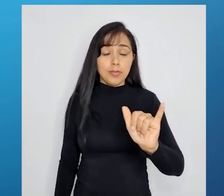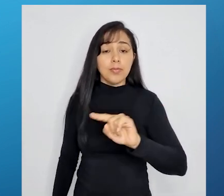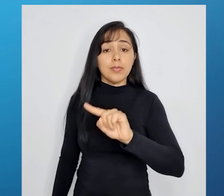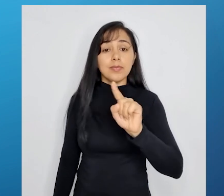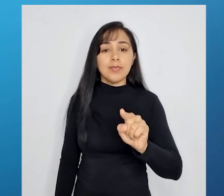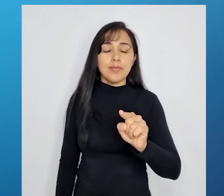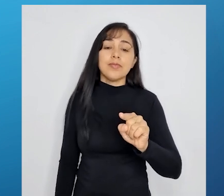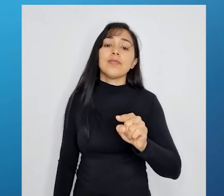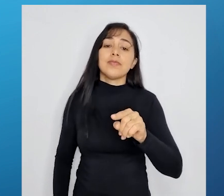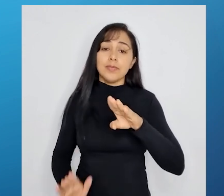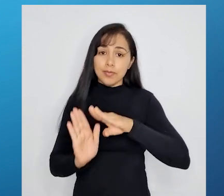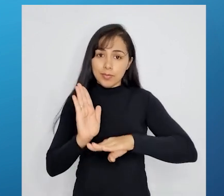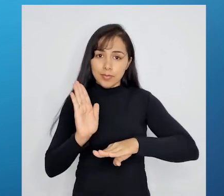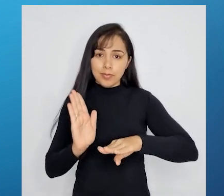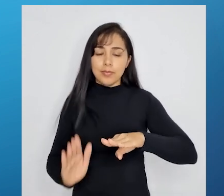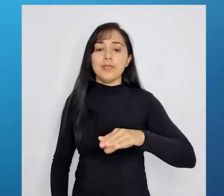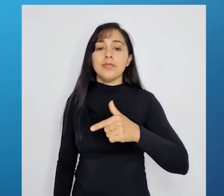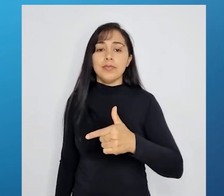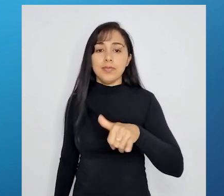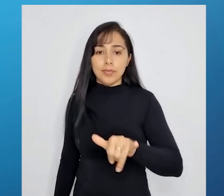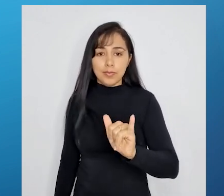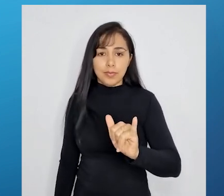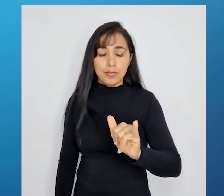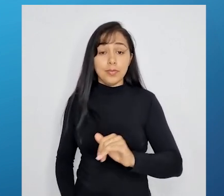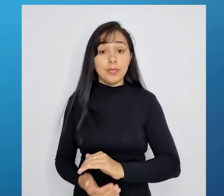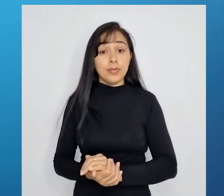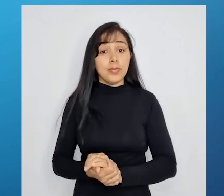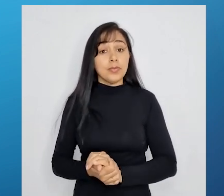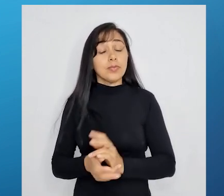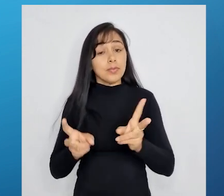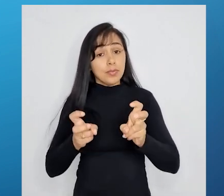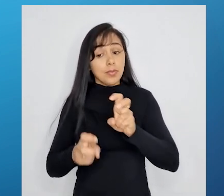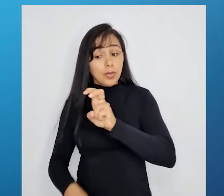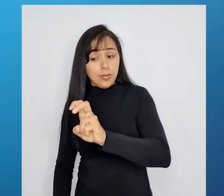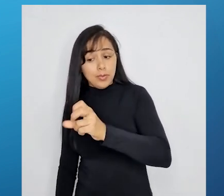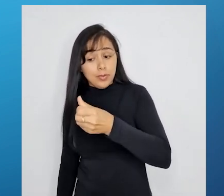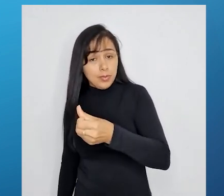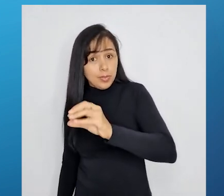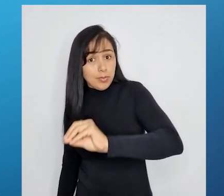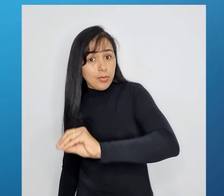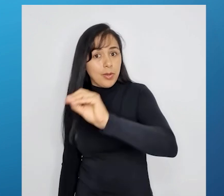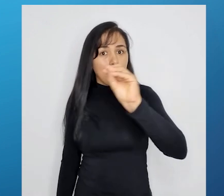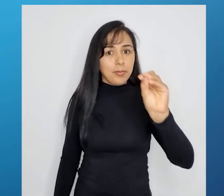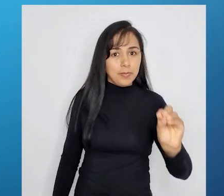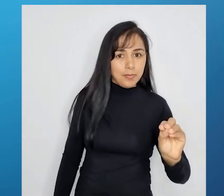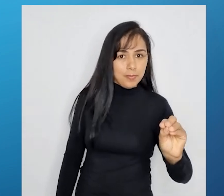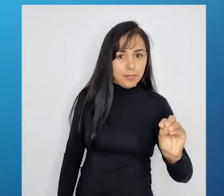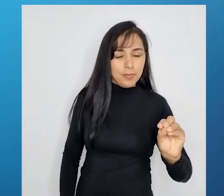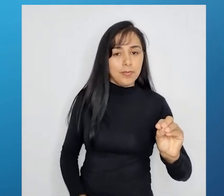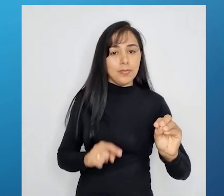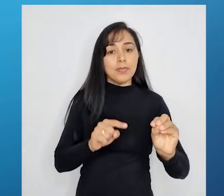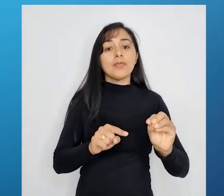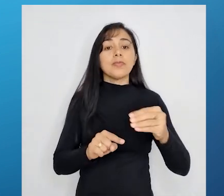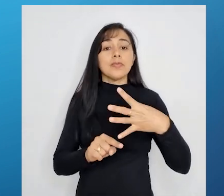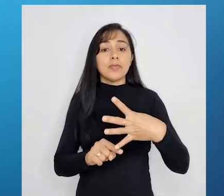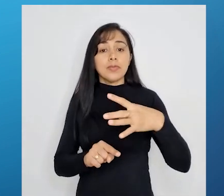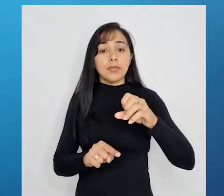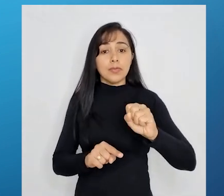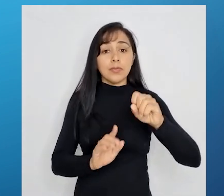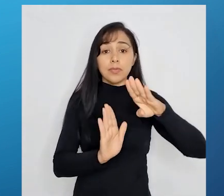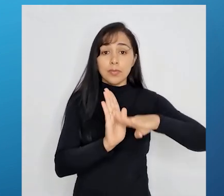Esse 56 eu vou passar para o segundo membro. Vai ficar 48 menos